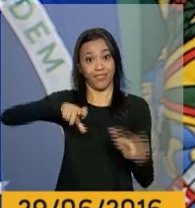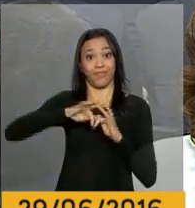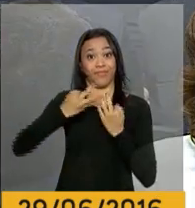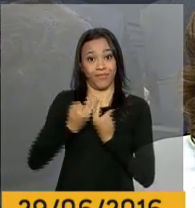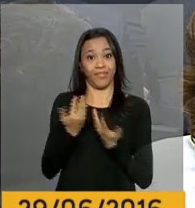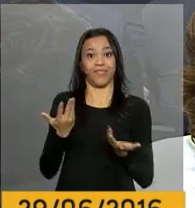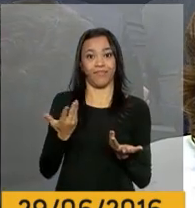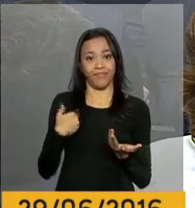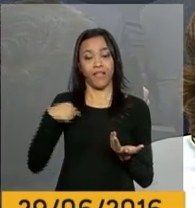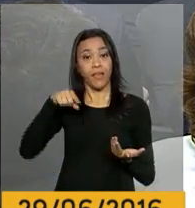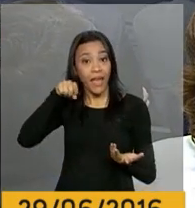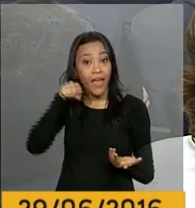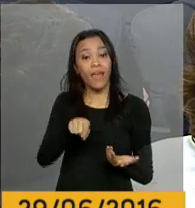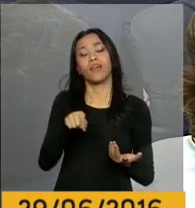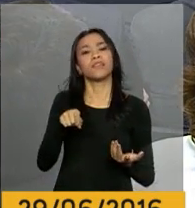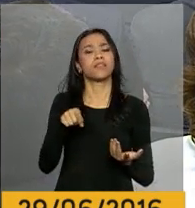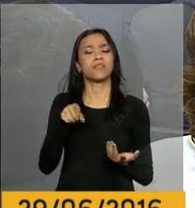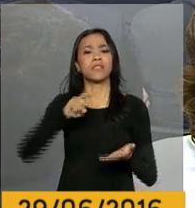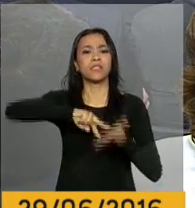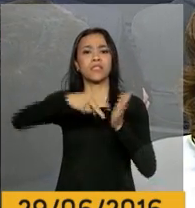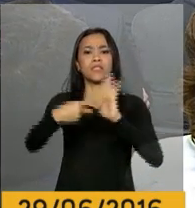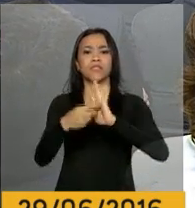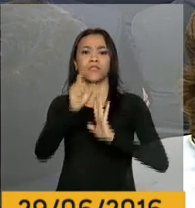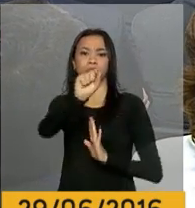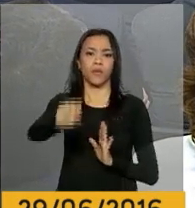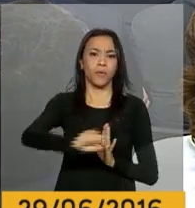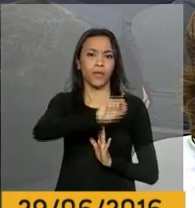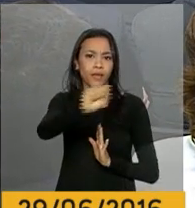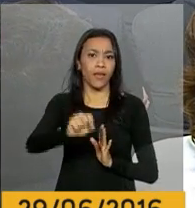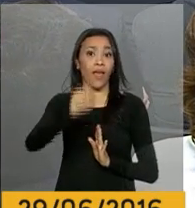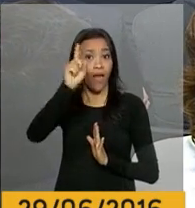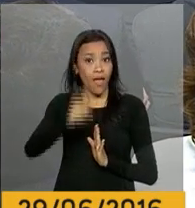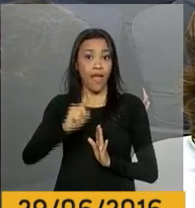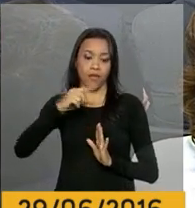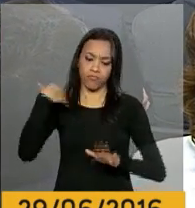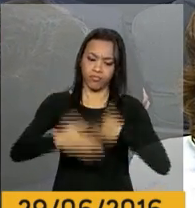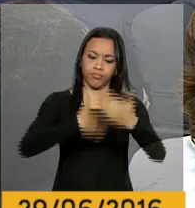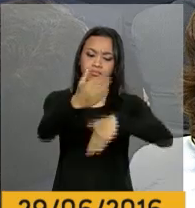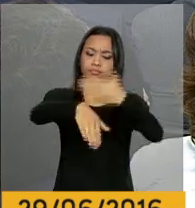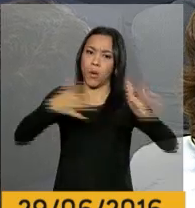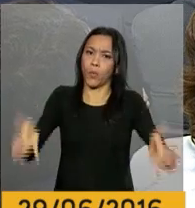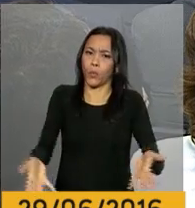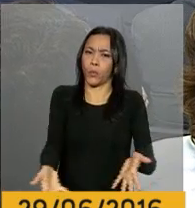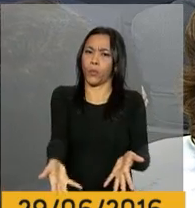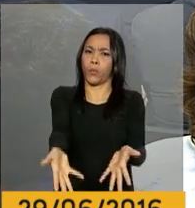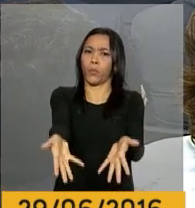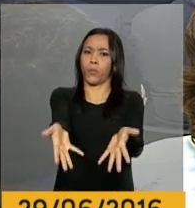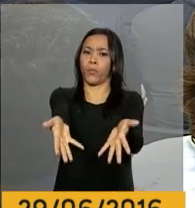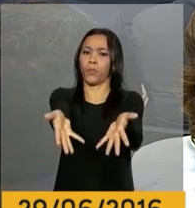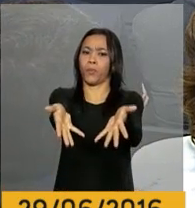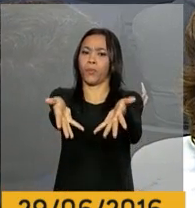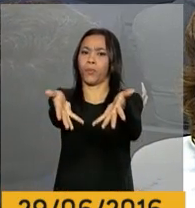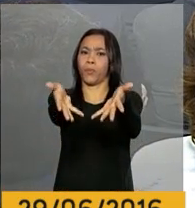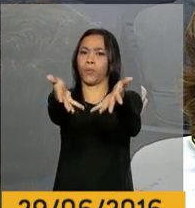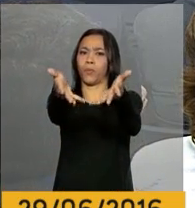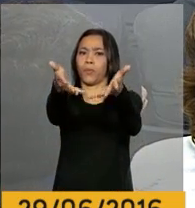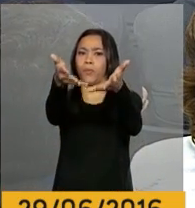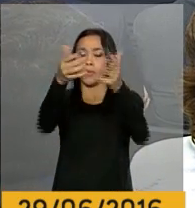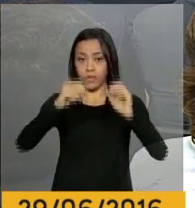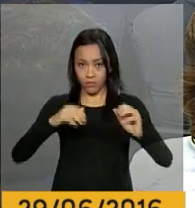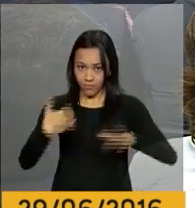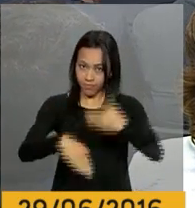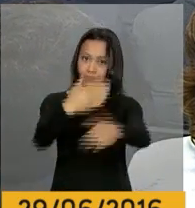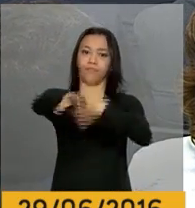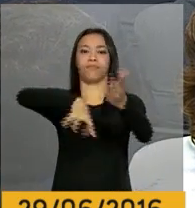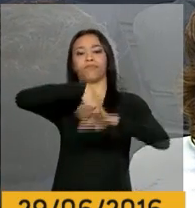intenção. Porque esta palavra significa a tentativa de progresso, de desenvolvimento, de crescimento no nosso